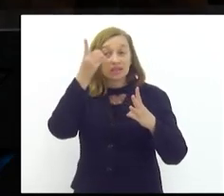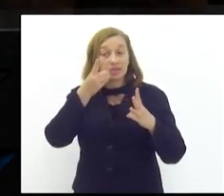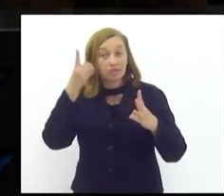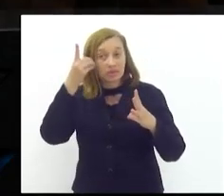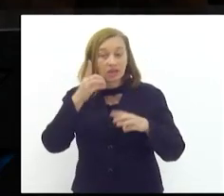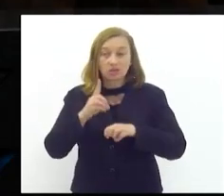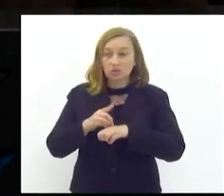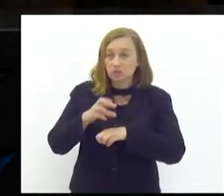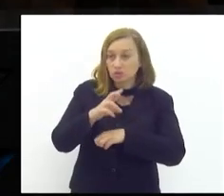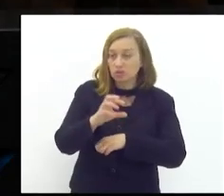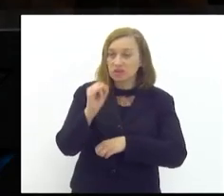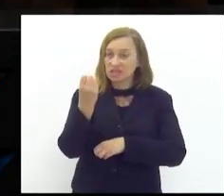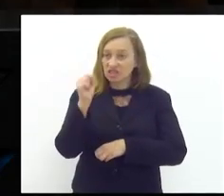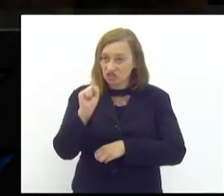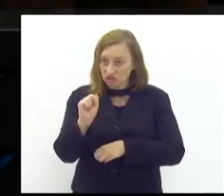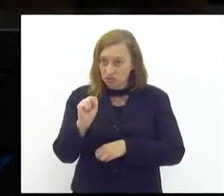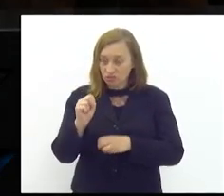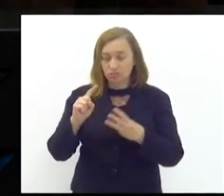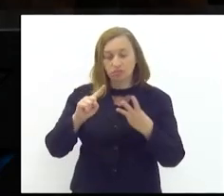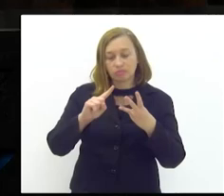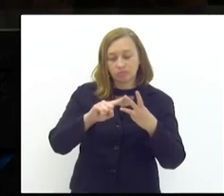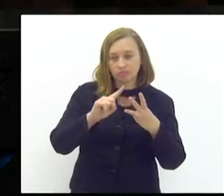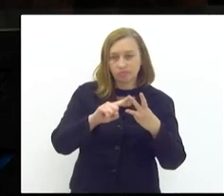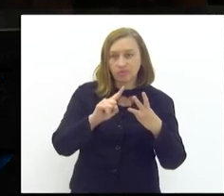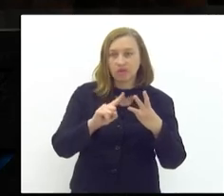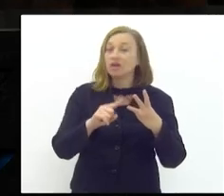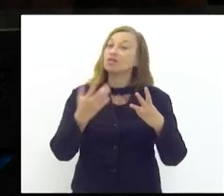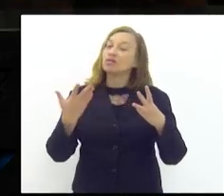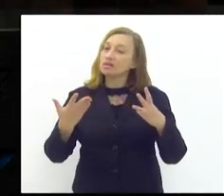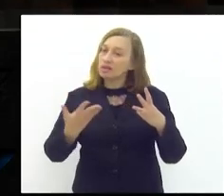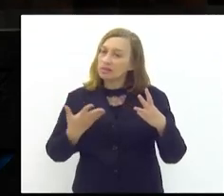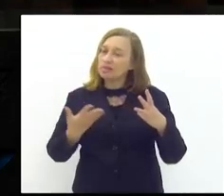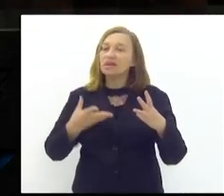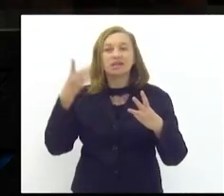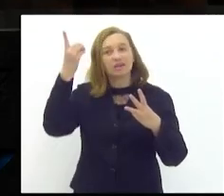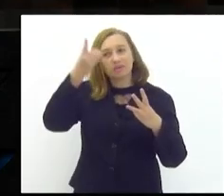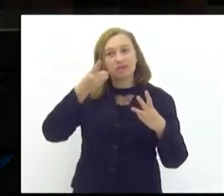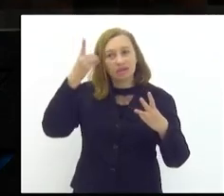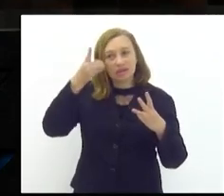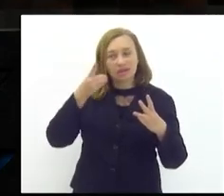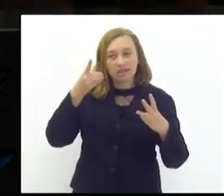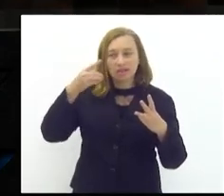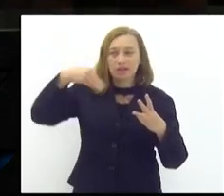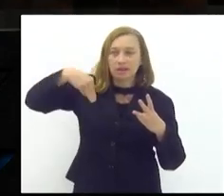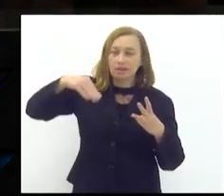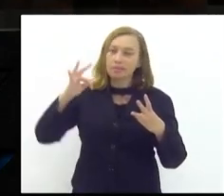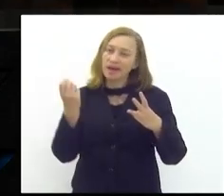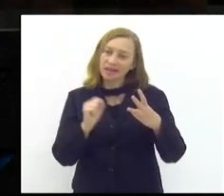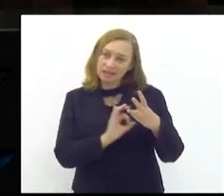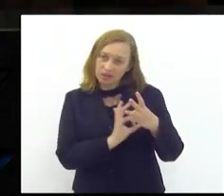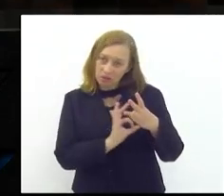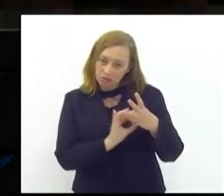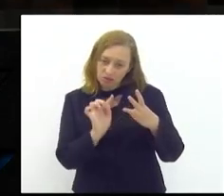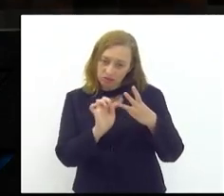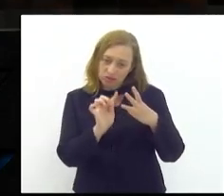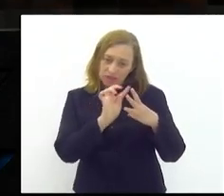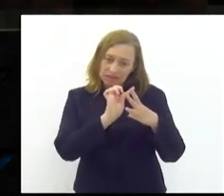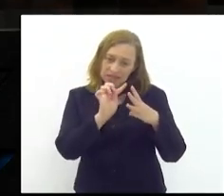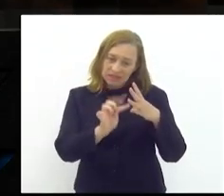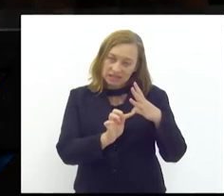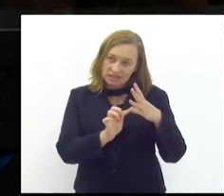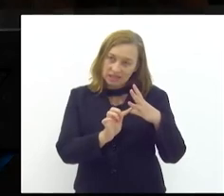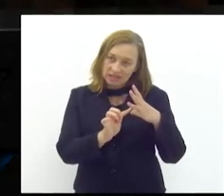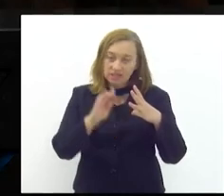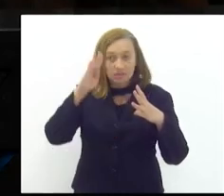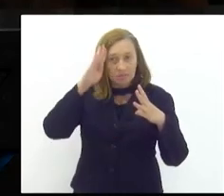Serginho e a nossa querida deputada Marta Rocha Três